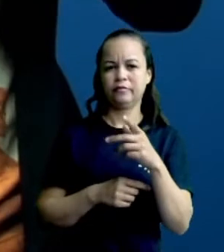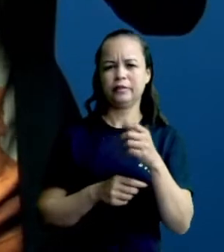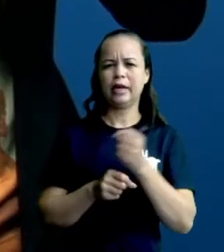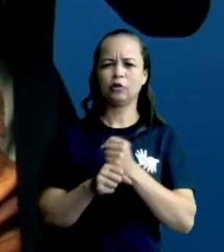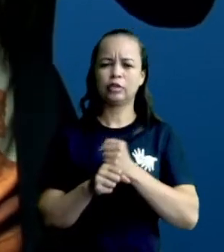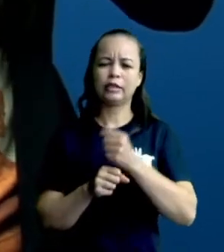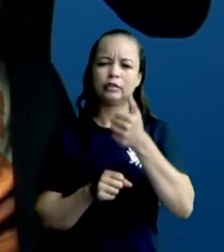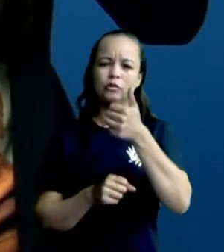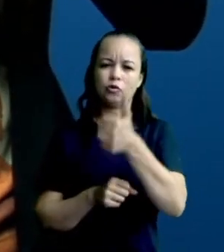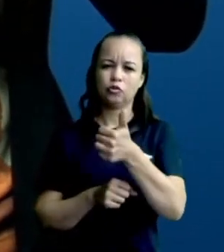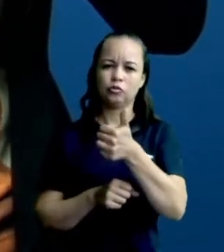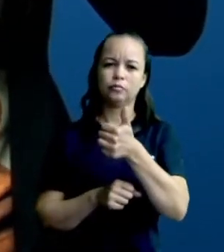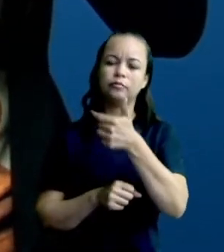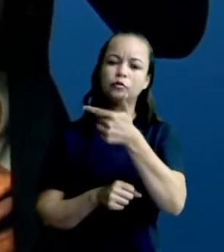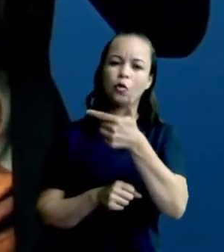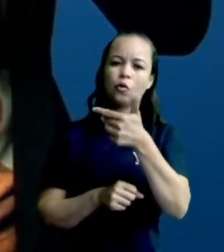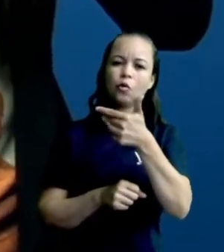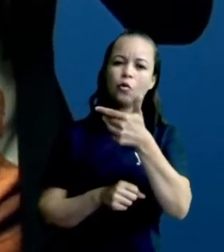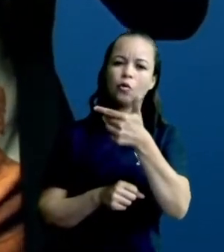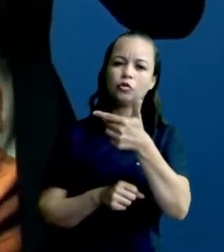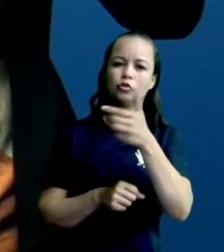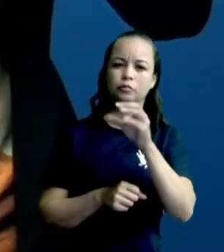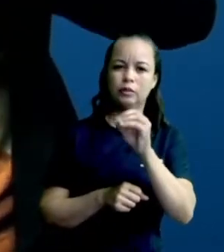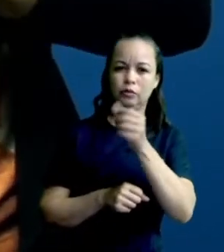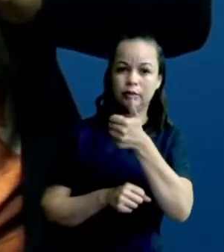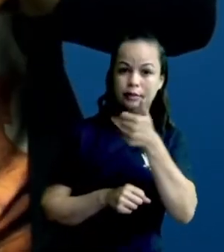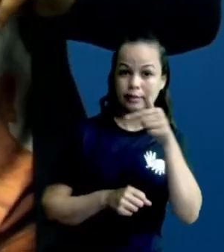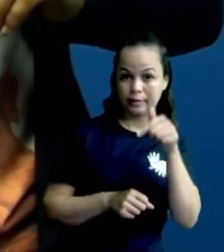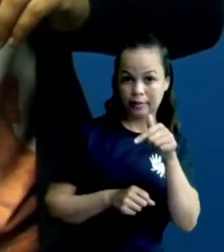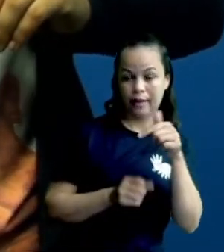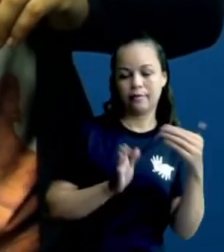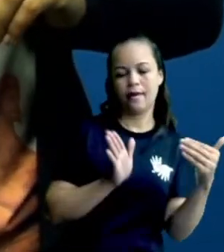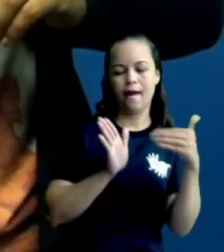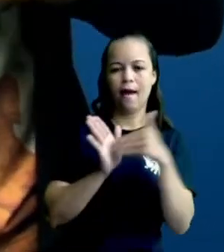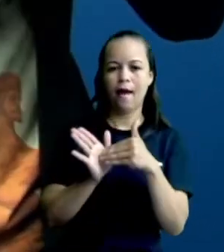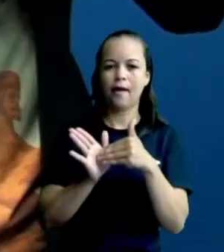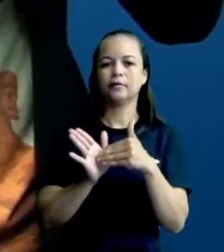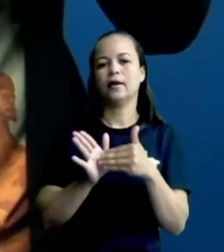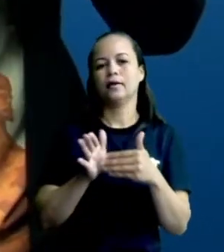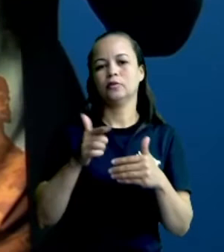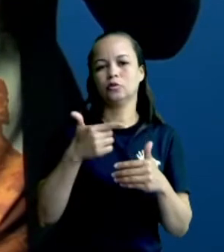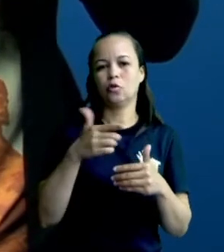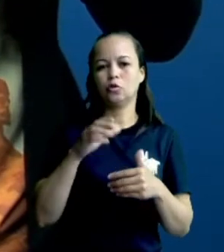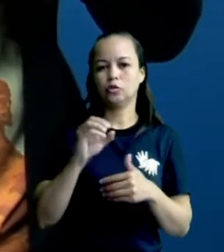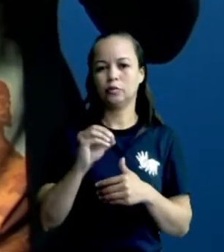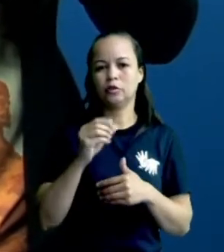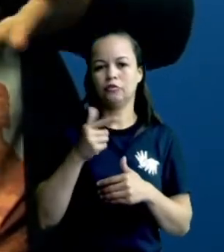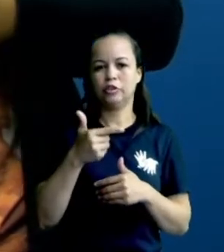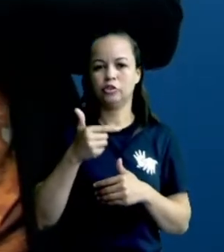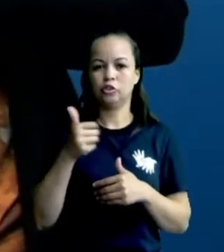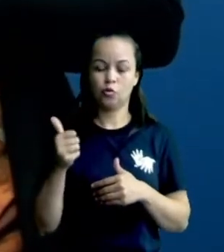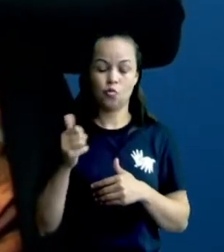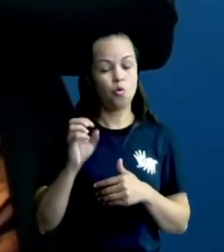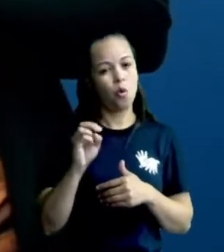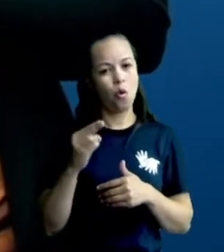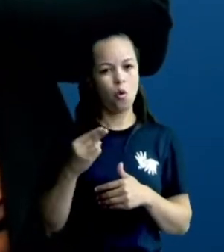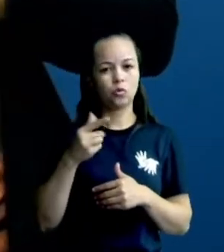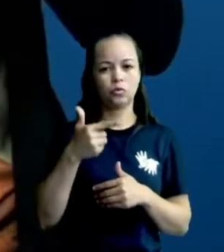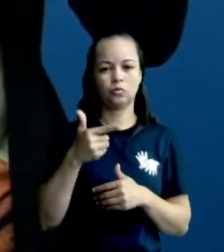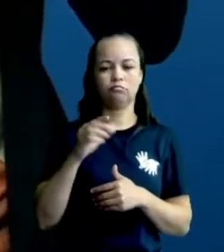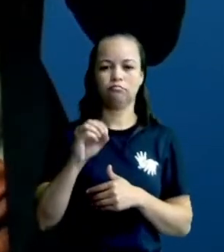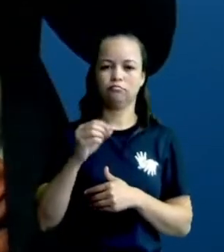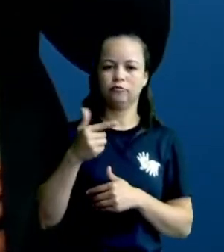então será os dados coletados de 2017, tá certo? Até 2021 ou 2022, tá